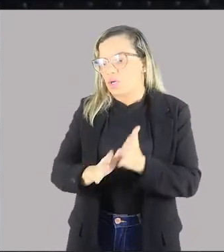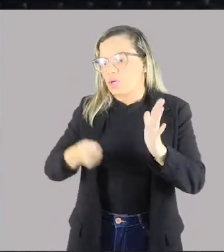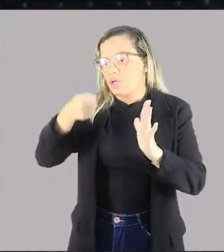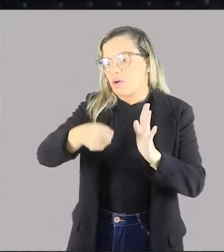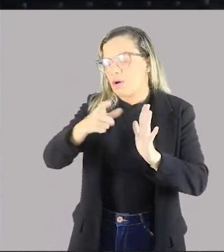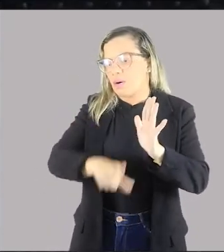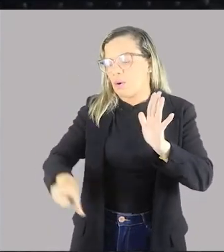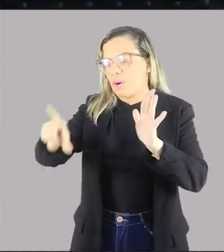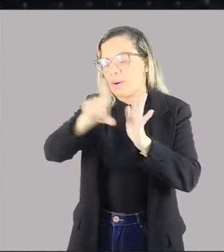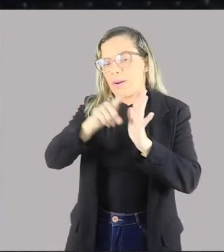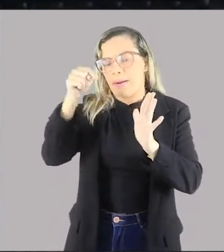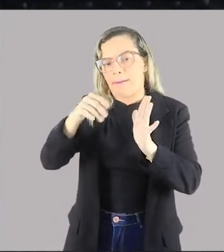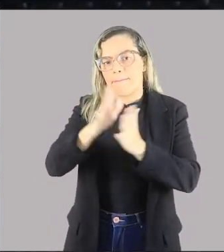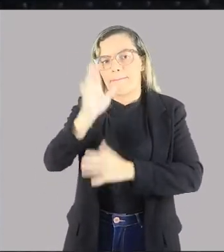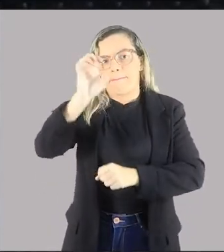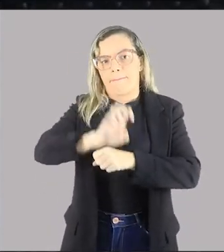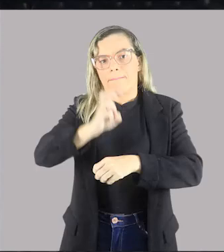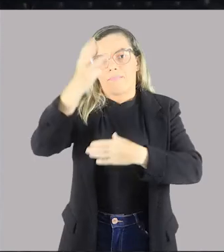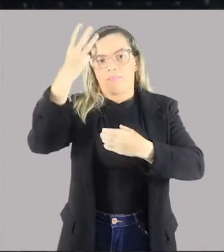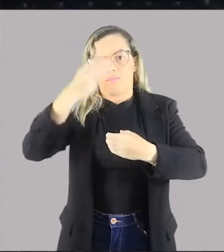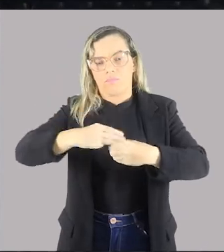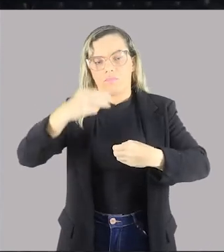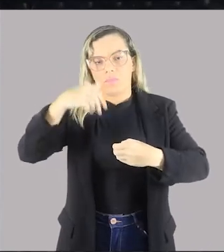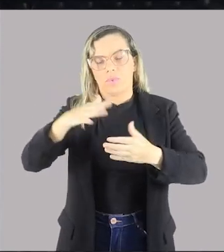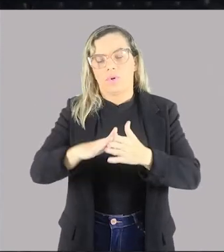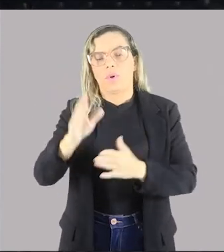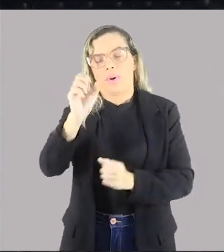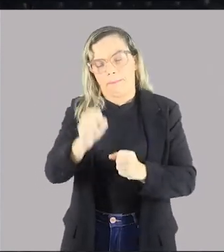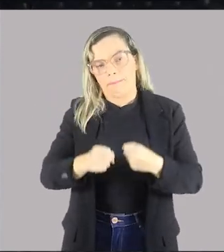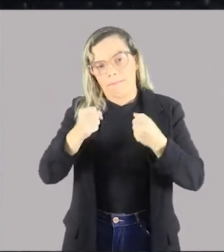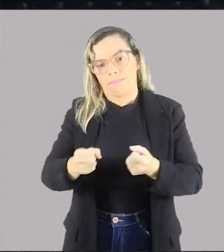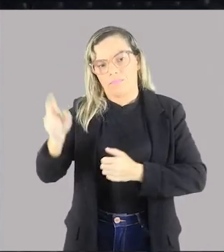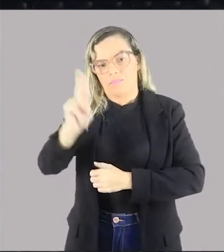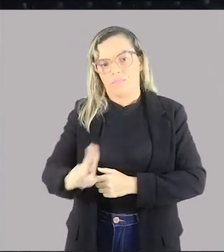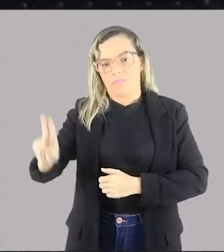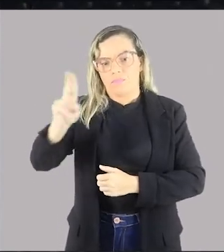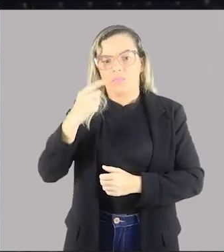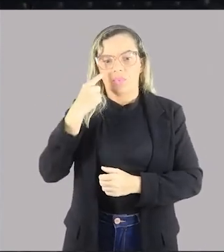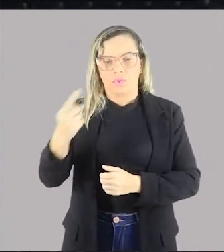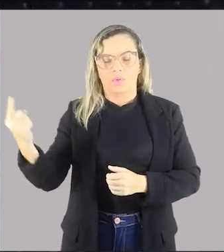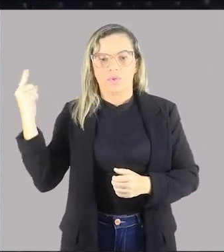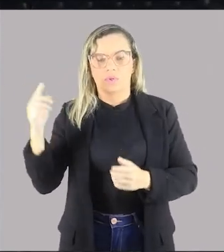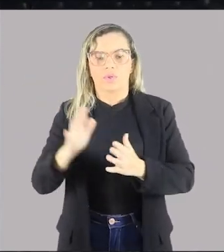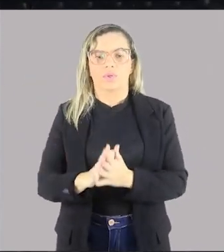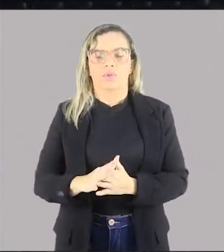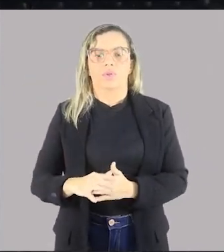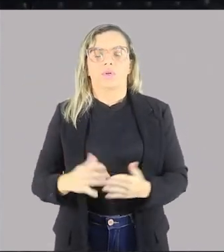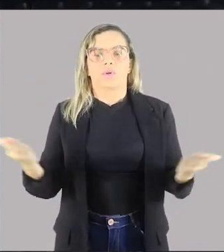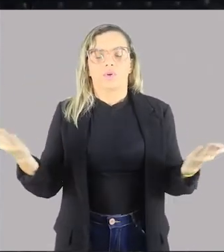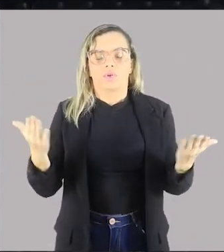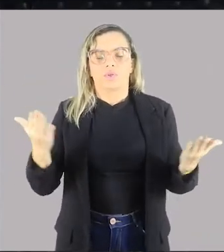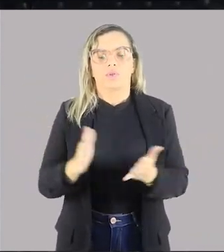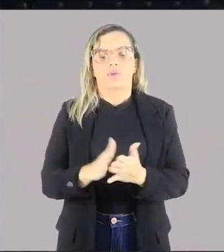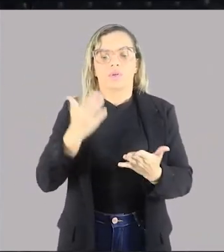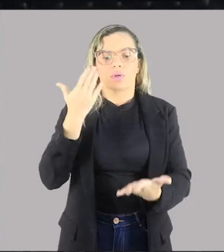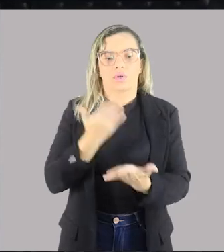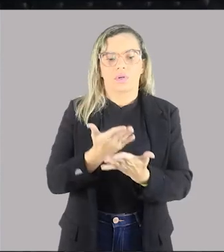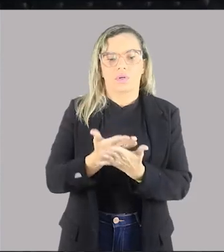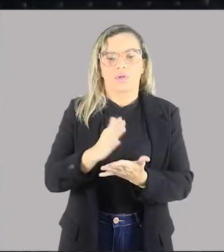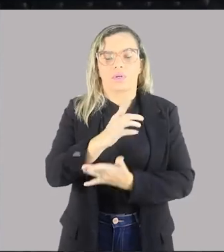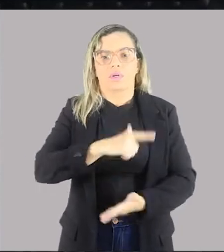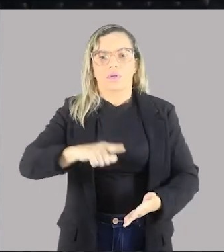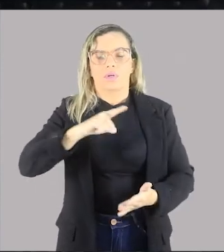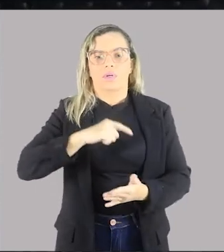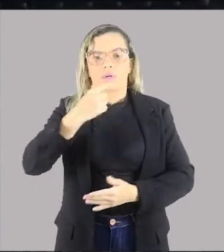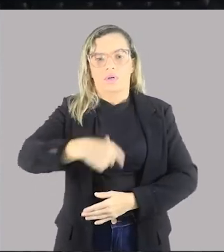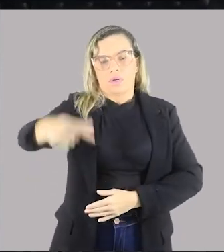lei nos estados e nos municípios, será aplicada a lei que nós estudaremos hoje. Portanto, tenham em